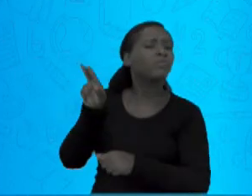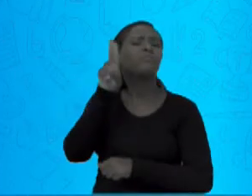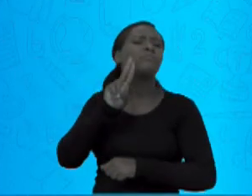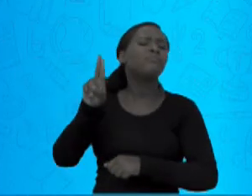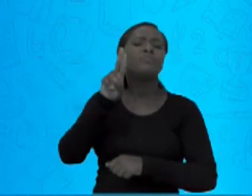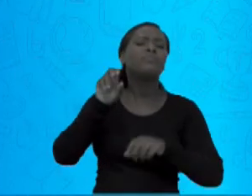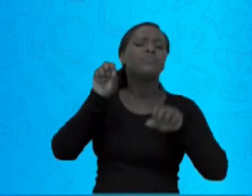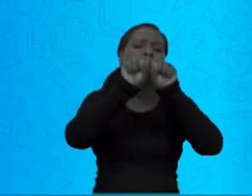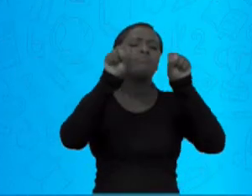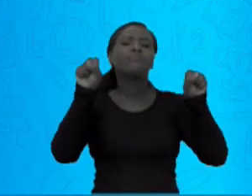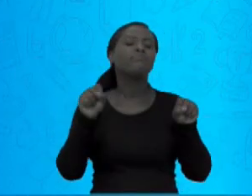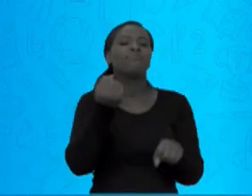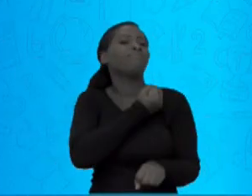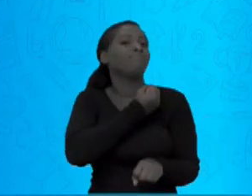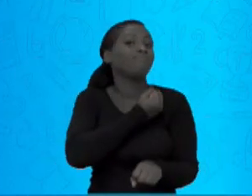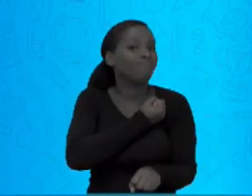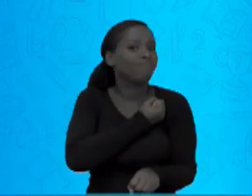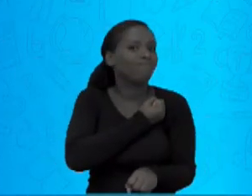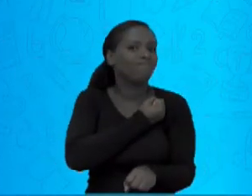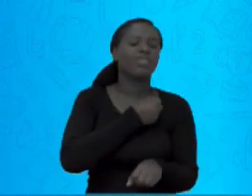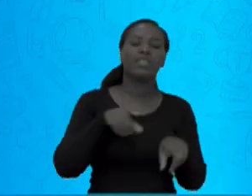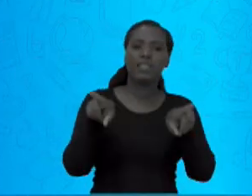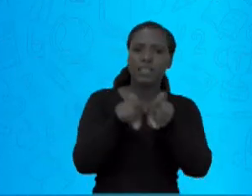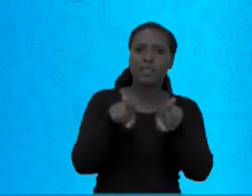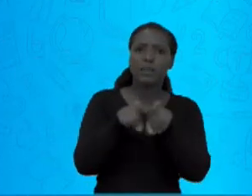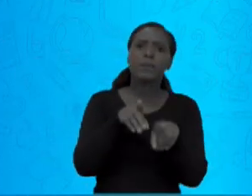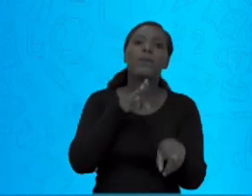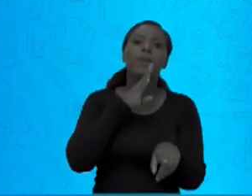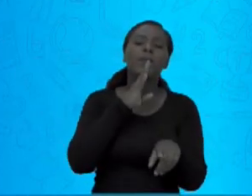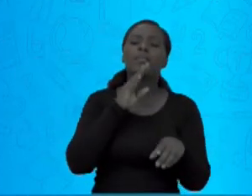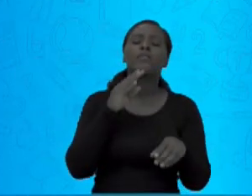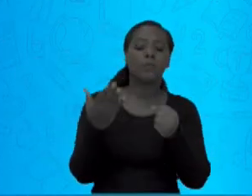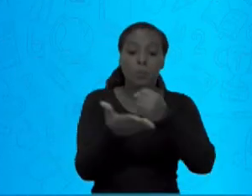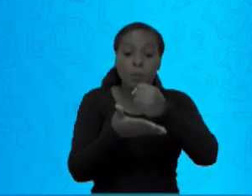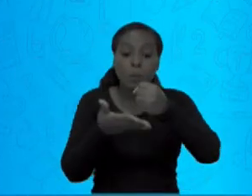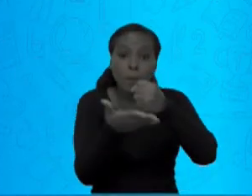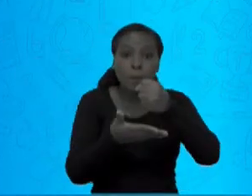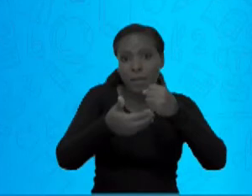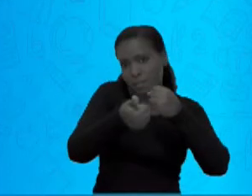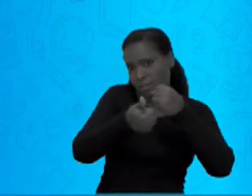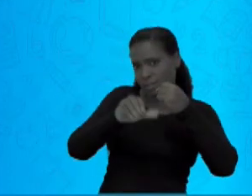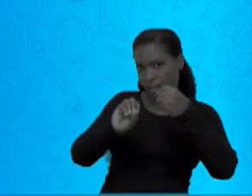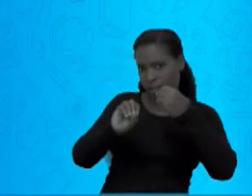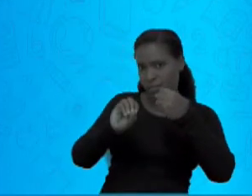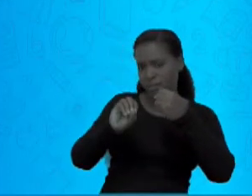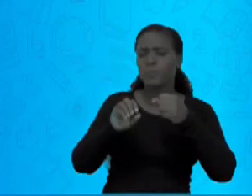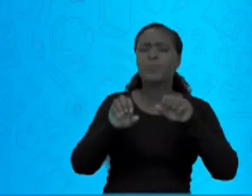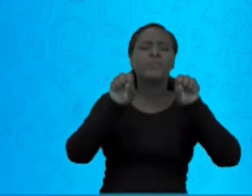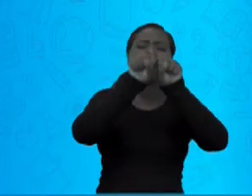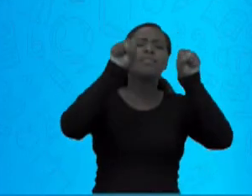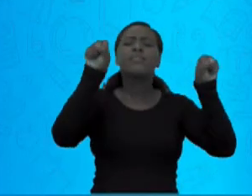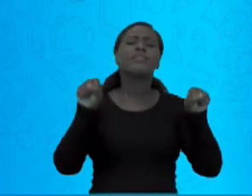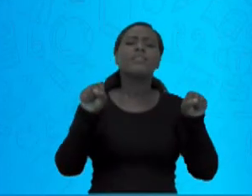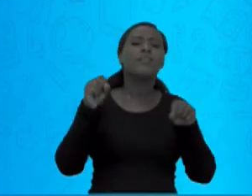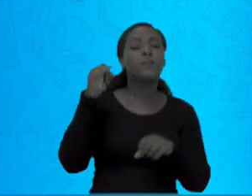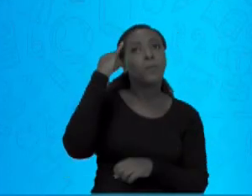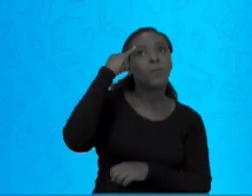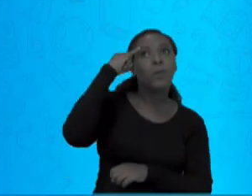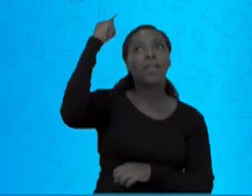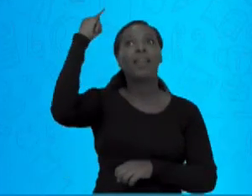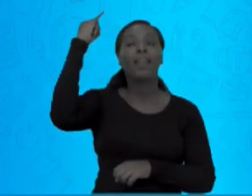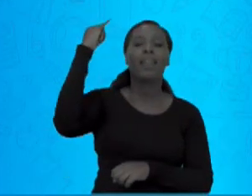de numeração. Ele também é conhecido como base 10. Esse sistema ele foi criado